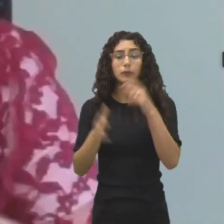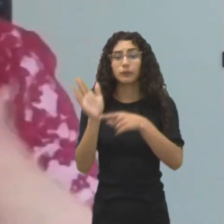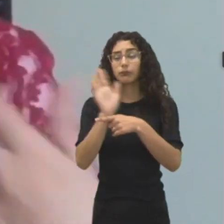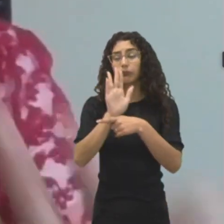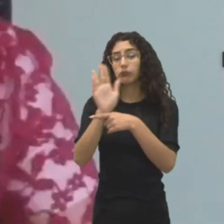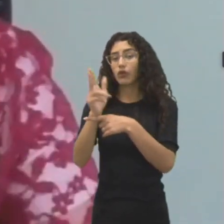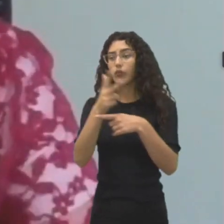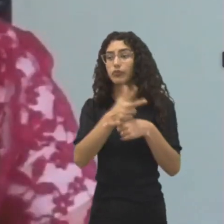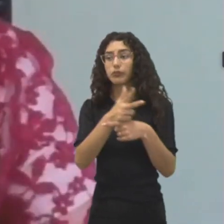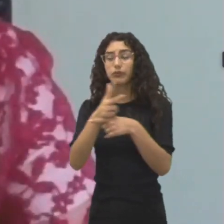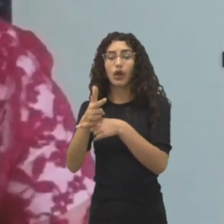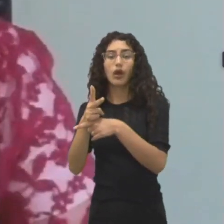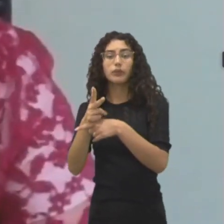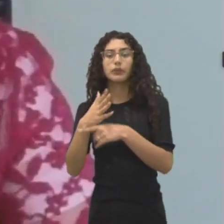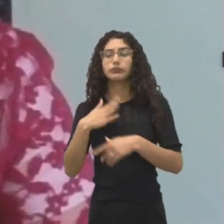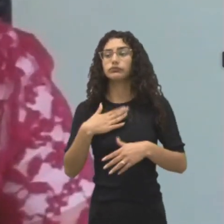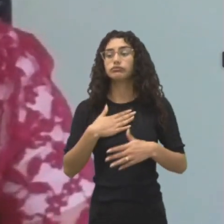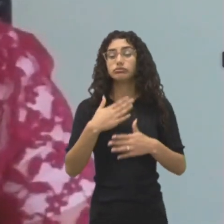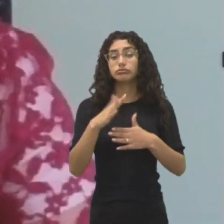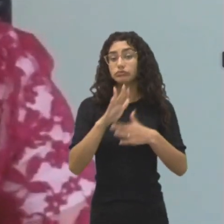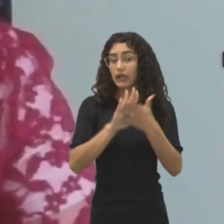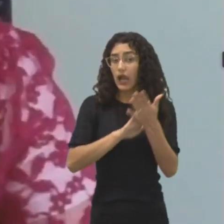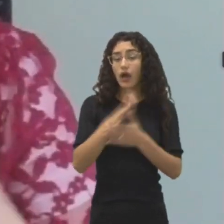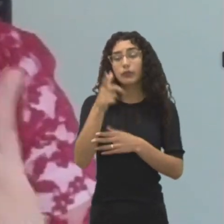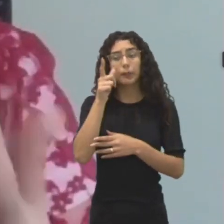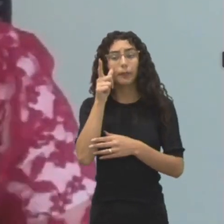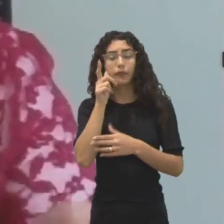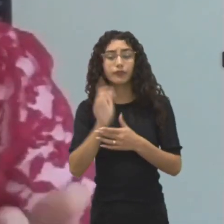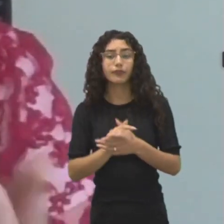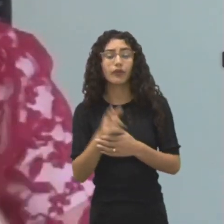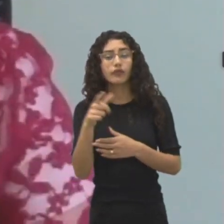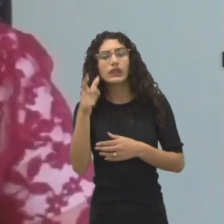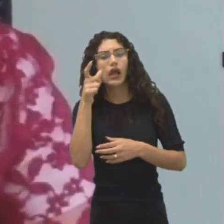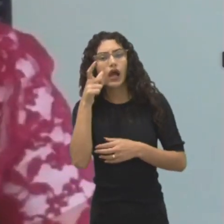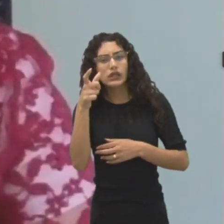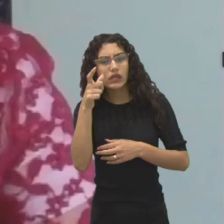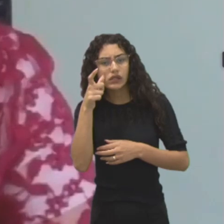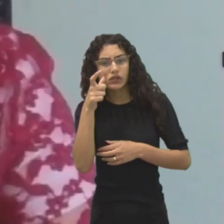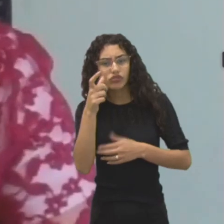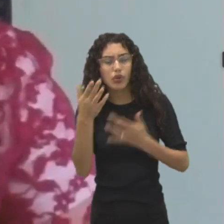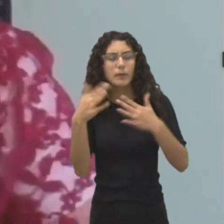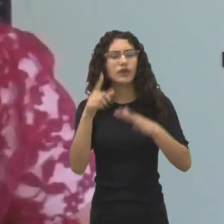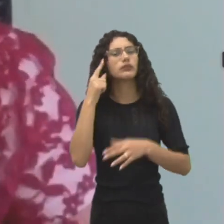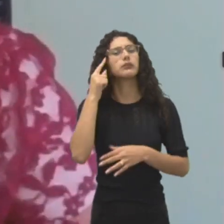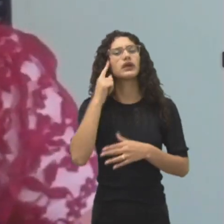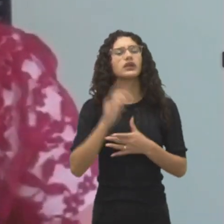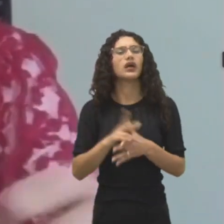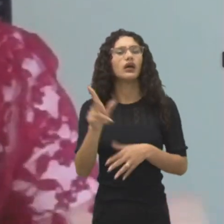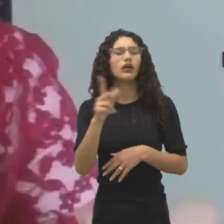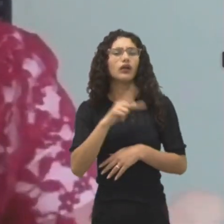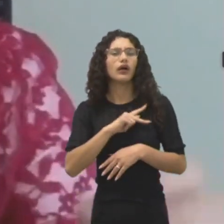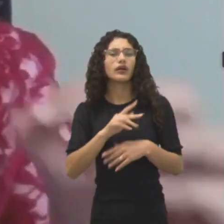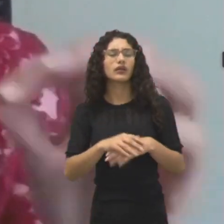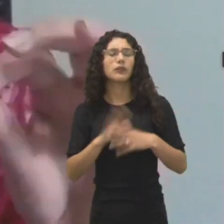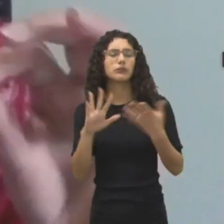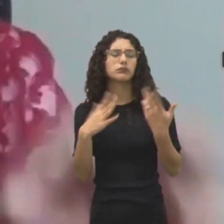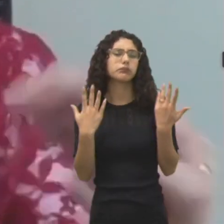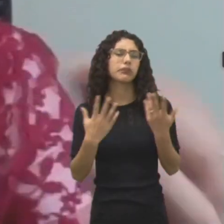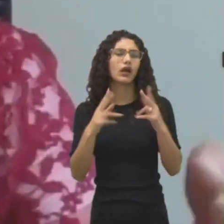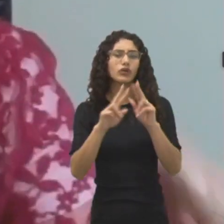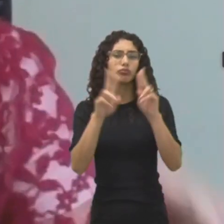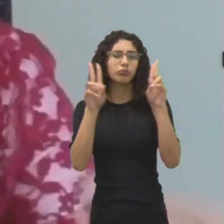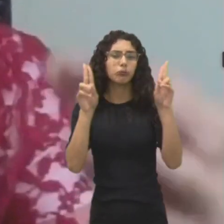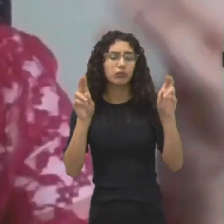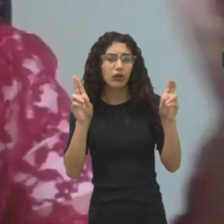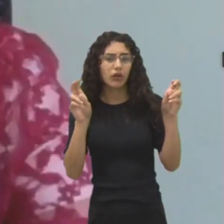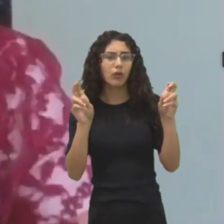entretenimento mesmo, um momento de lazer. E você assiste esse vídeo, mas você pensa, poxa, mas esse assunto,